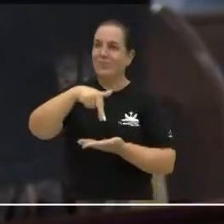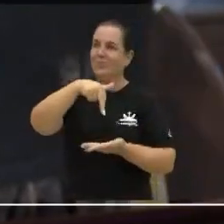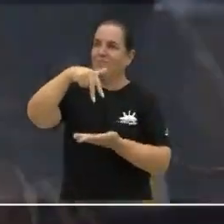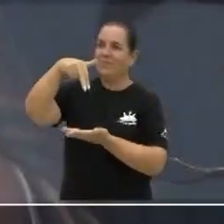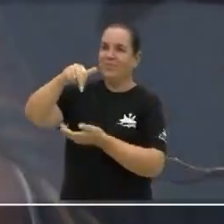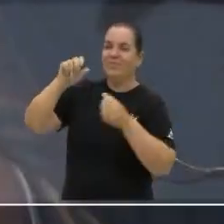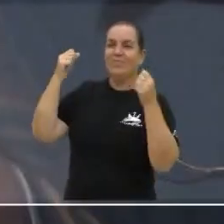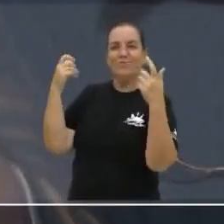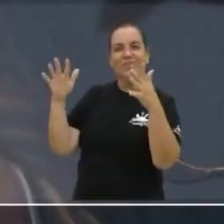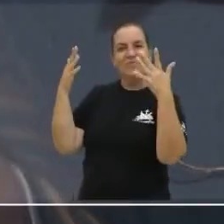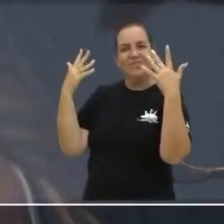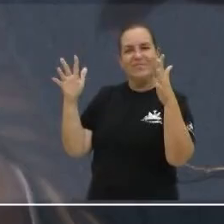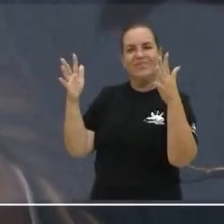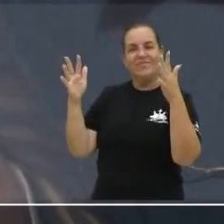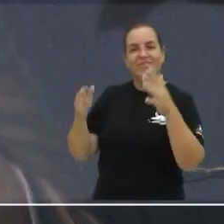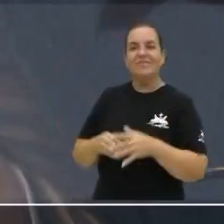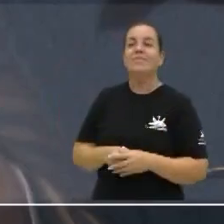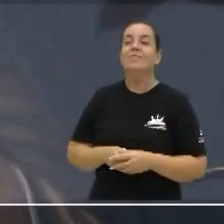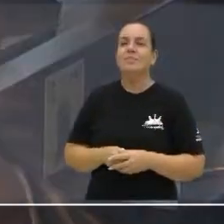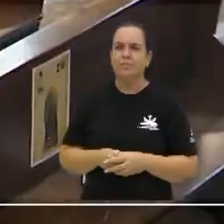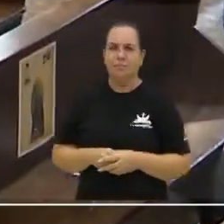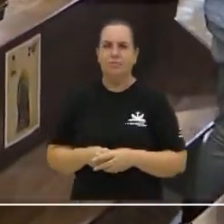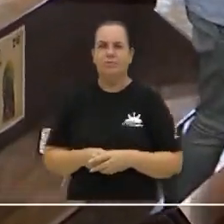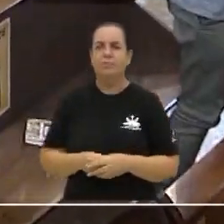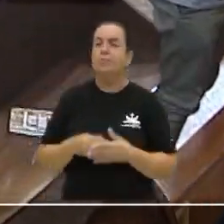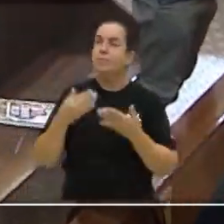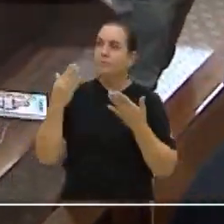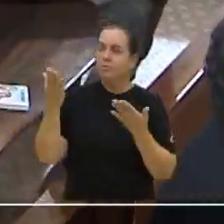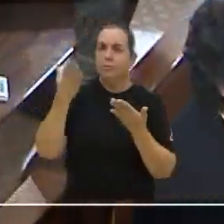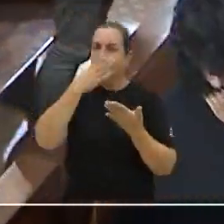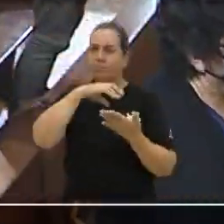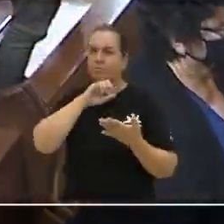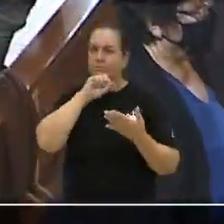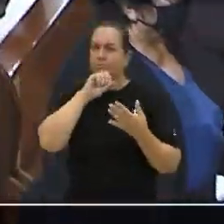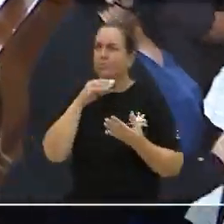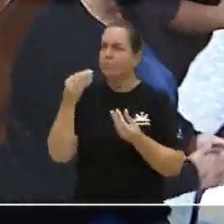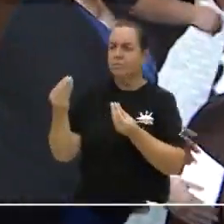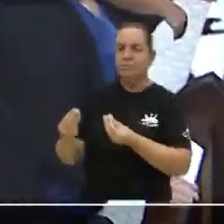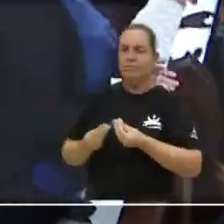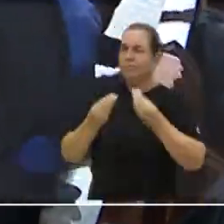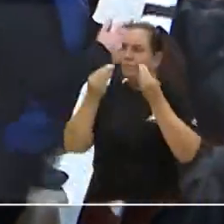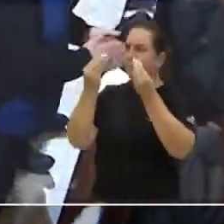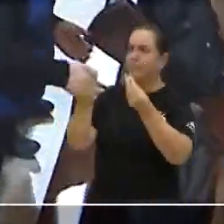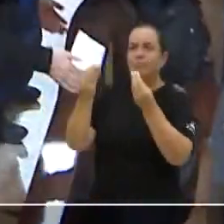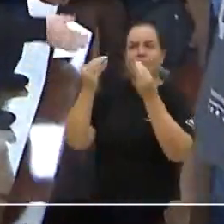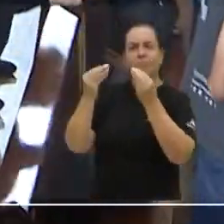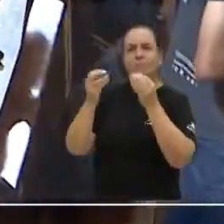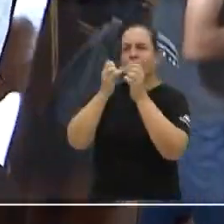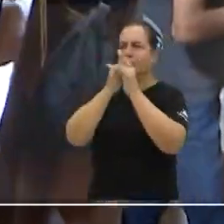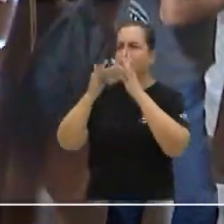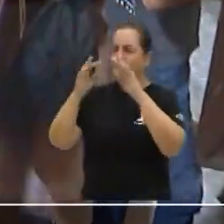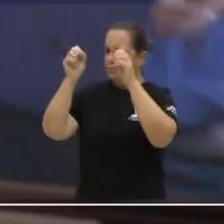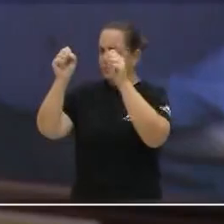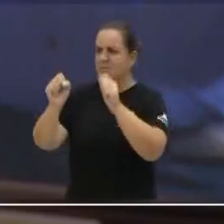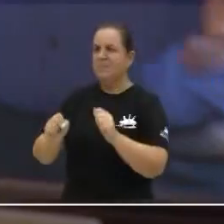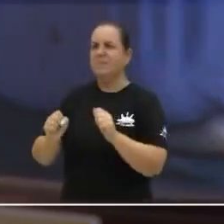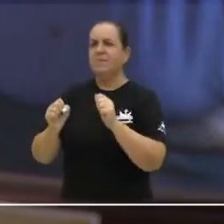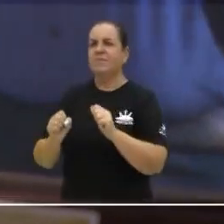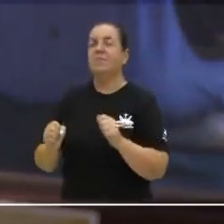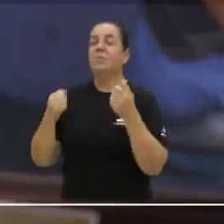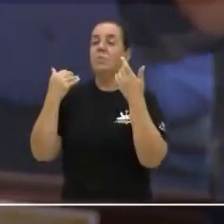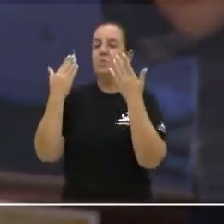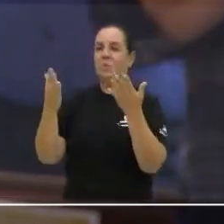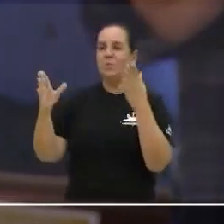ressuscitou, aleluia, o Pai lhe deu glória e poder, eis